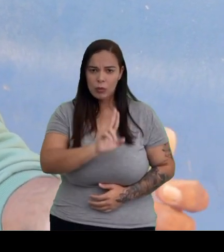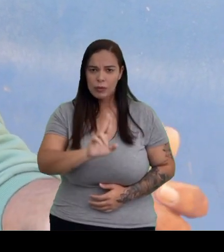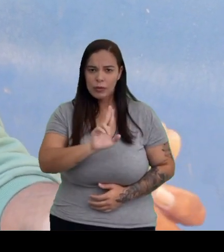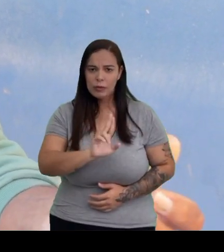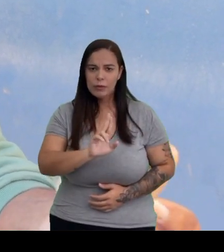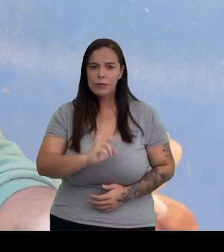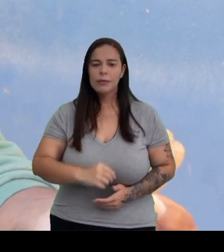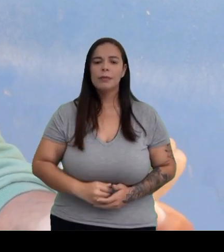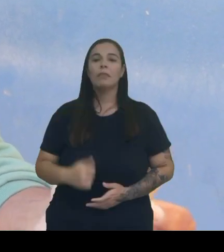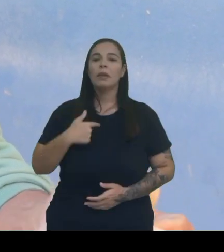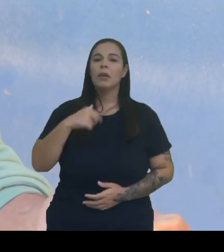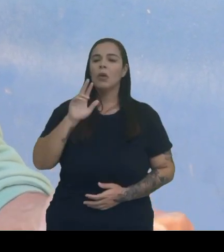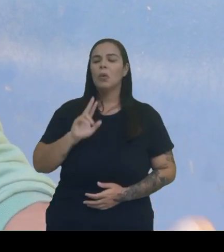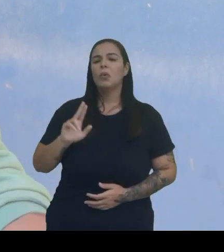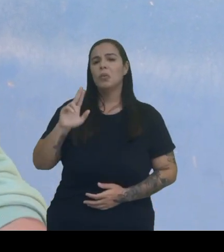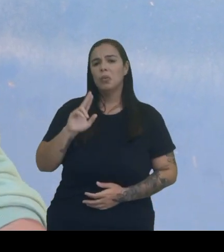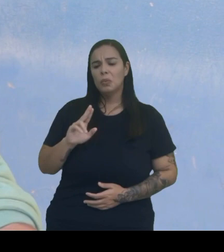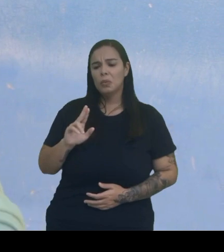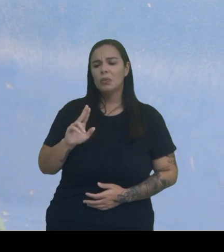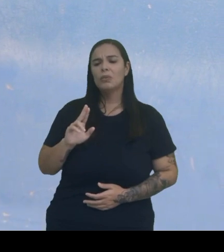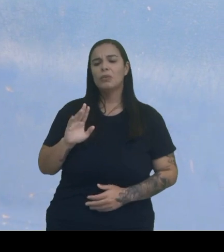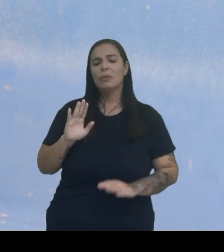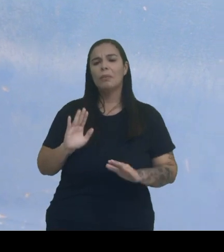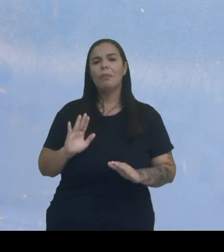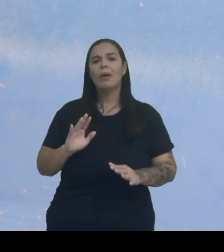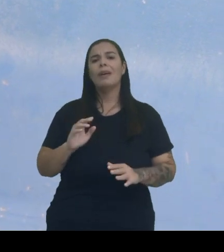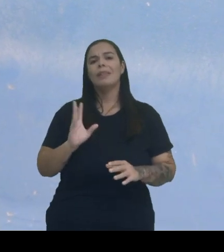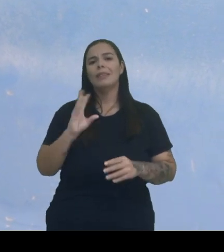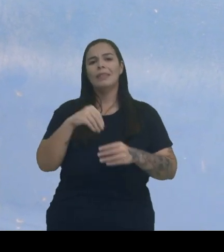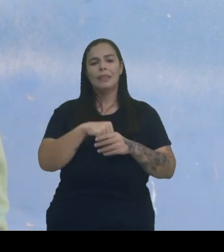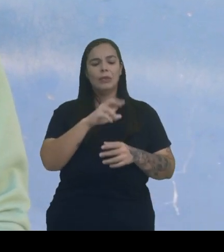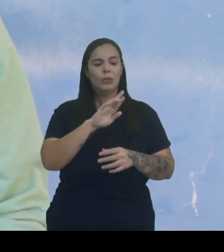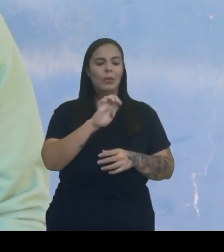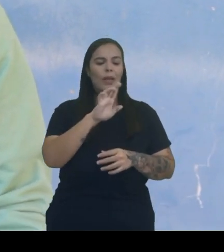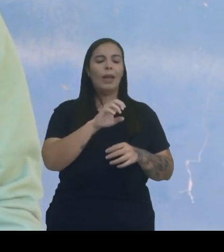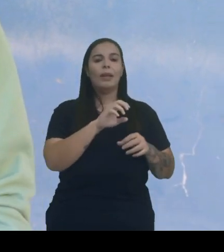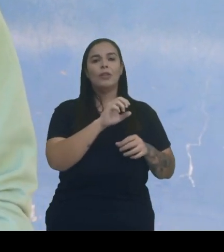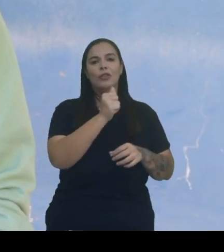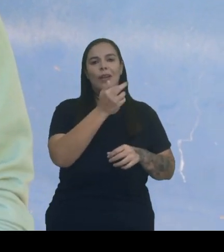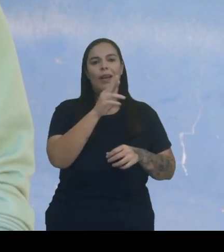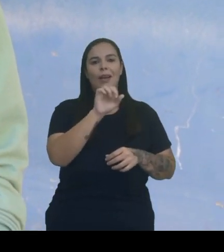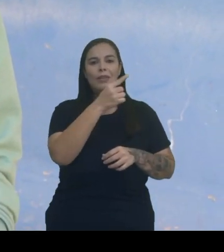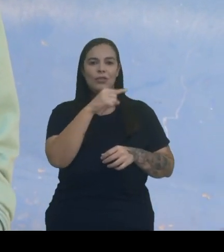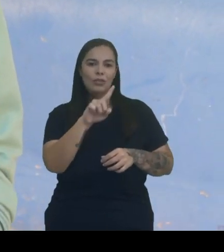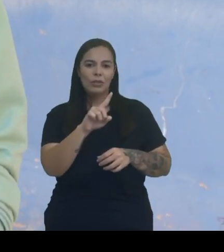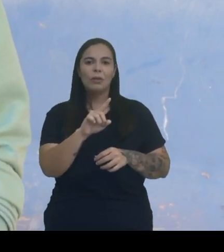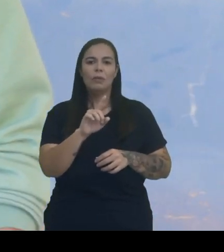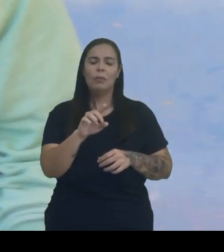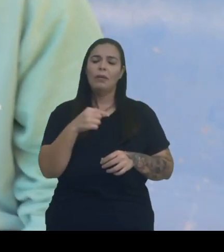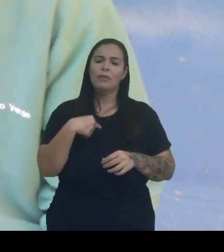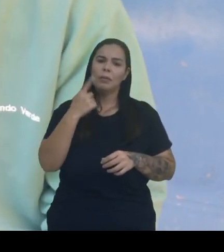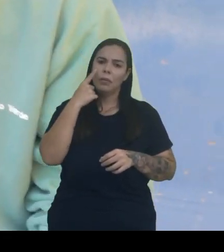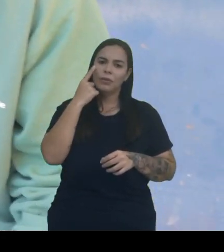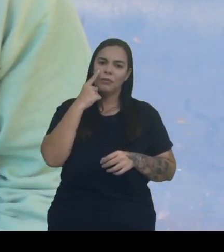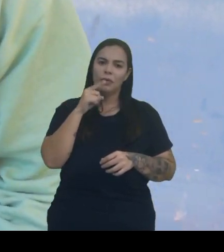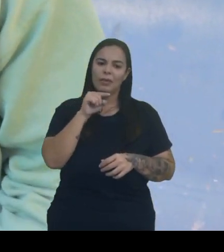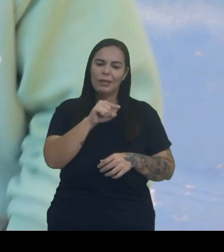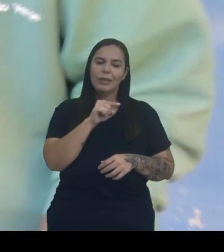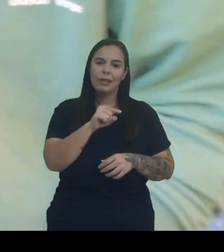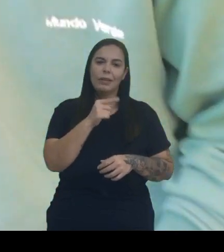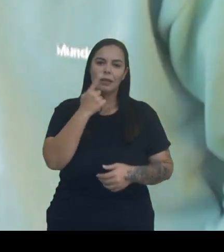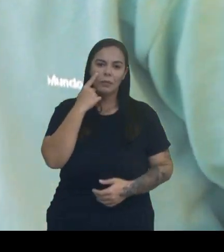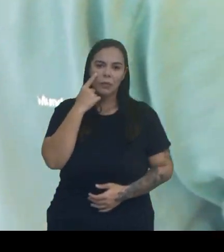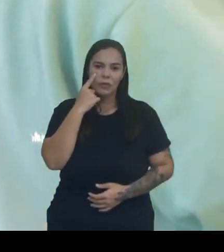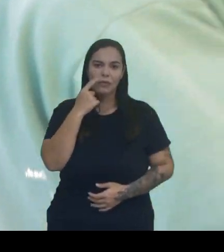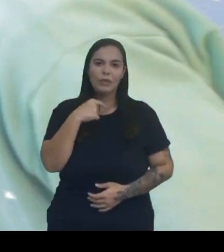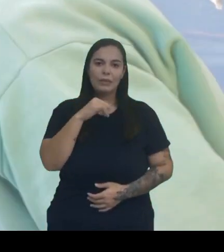chumbos, Natal? Eu uso desse, mas não é desse. Eu uso na rede de arrastão que eu tenho ali. Mas já são até de cimento, você pode até ver ali, tá ali. Você pode vir